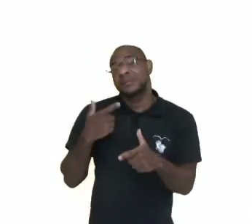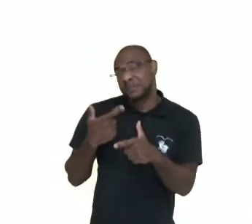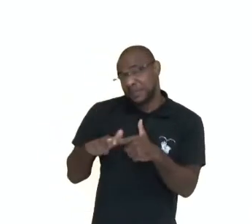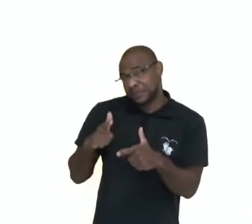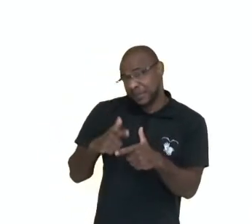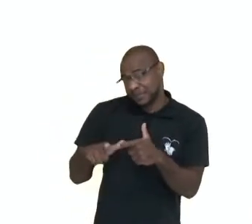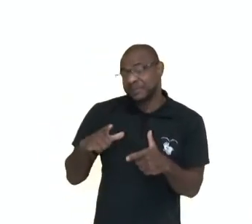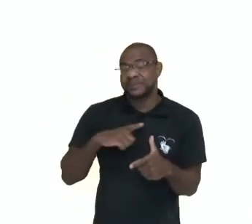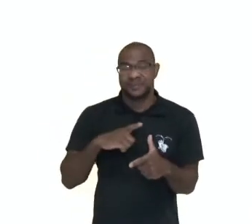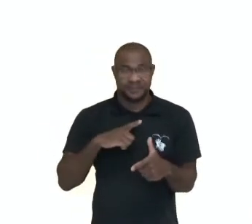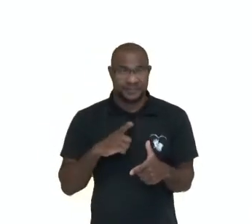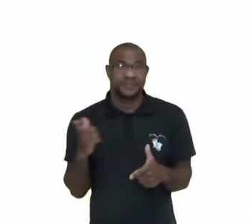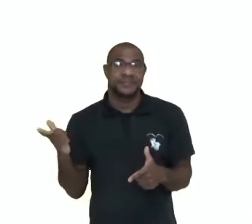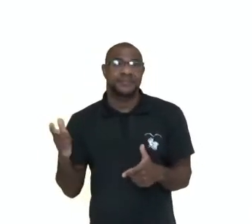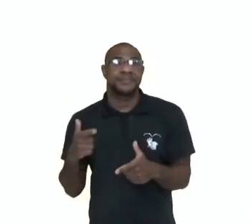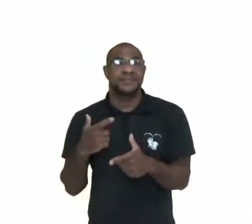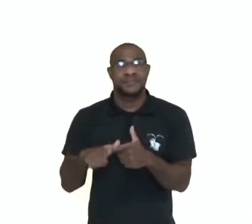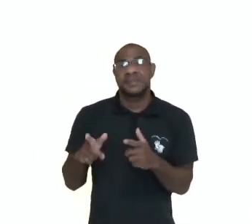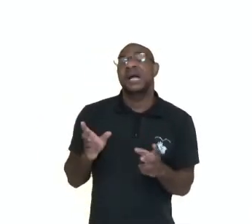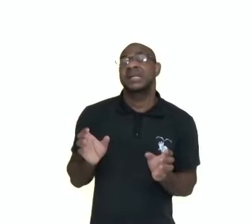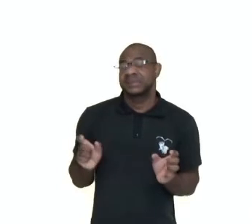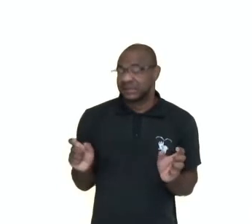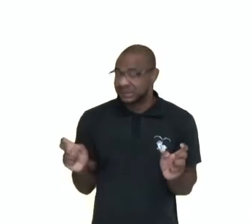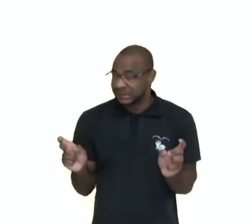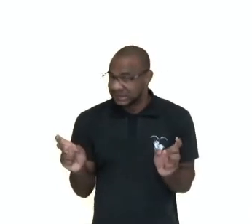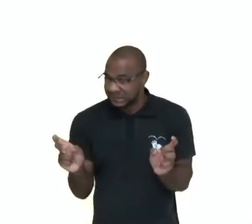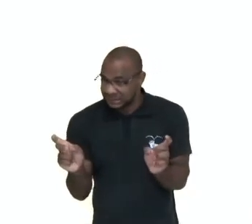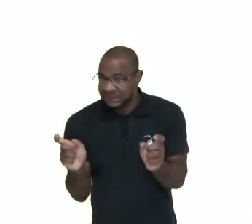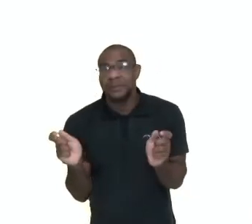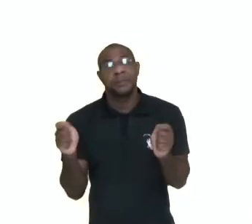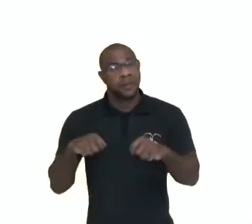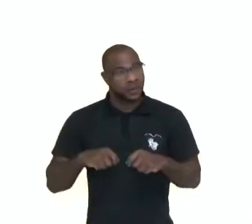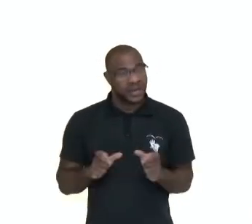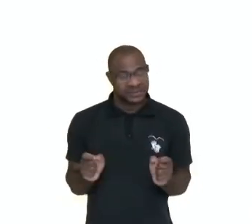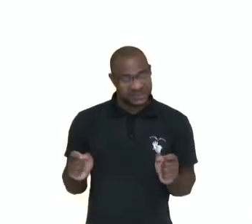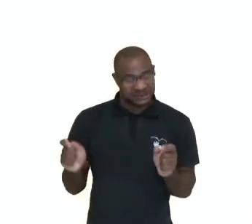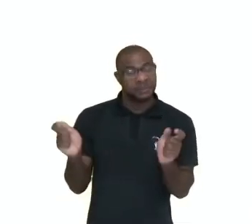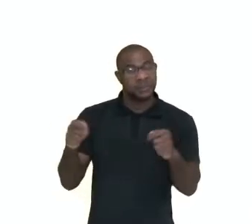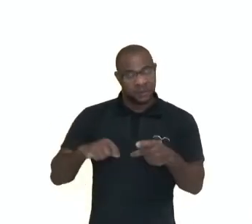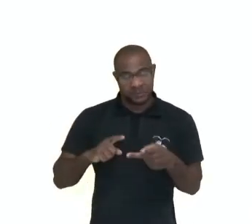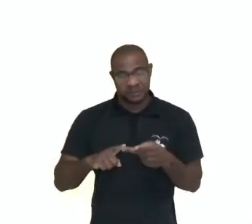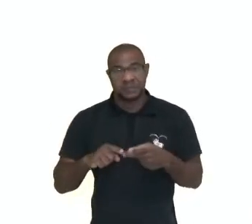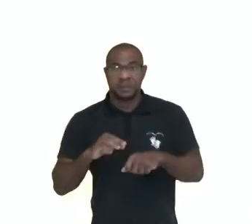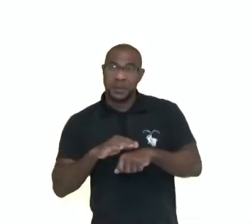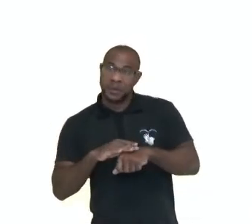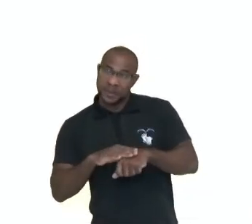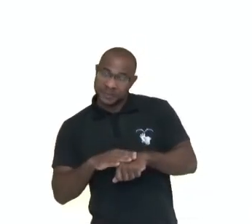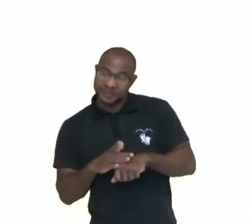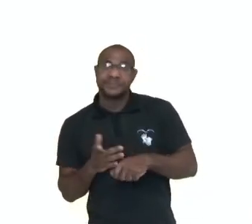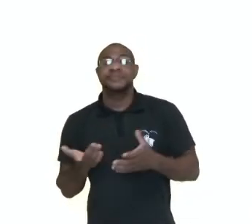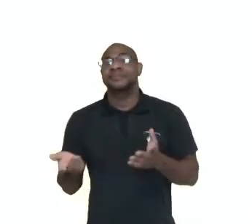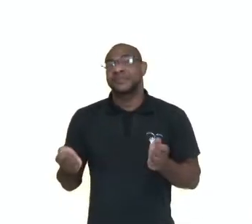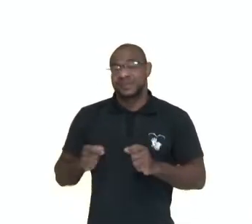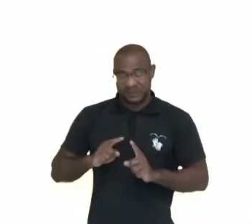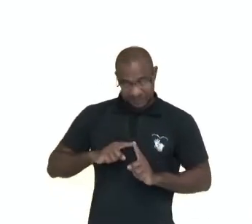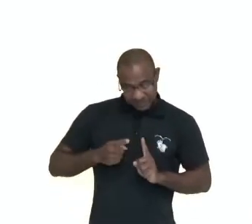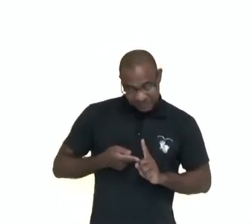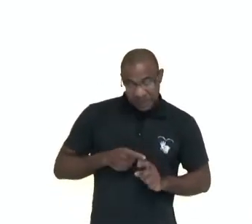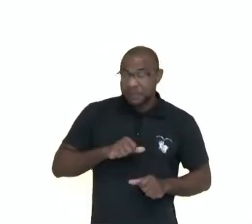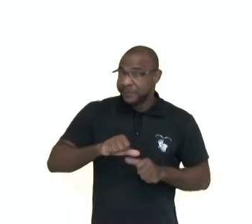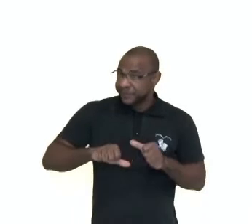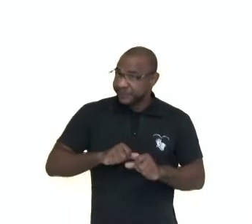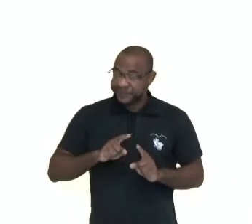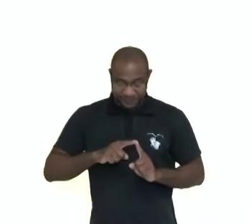sistema nervoso, problemas de câncer, alterações no feto, ok? E para